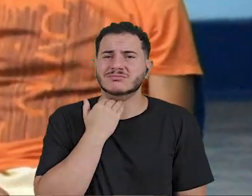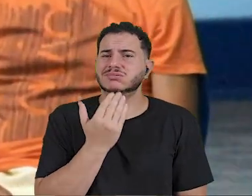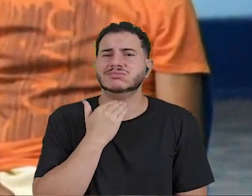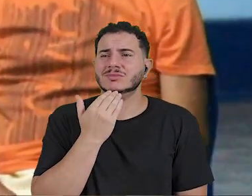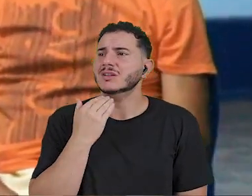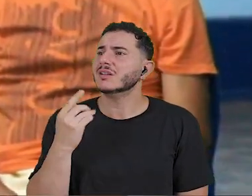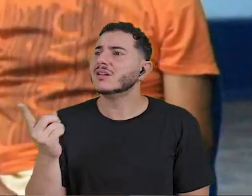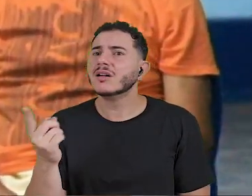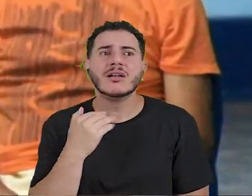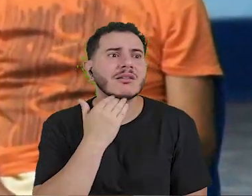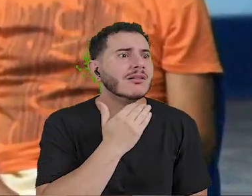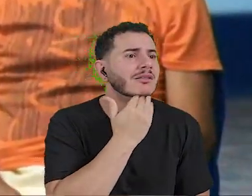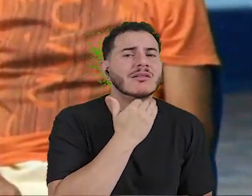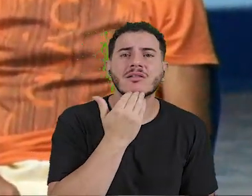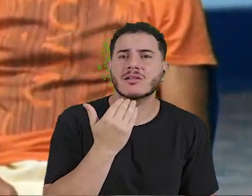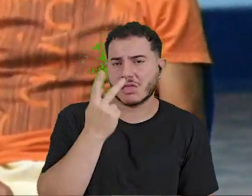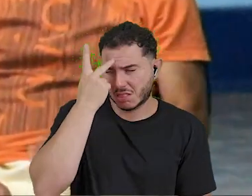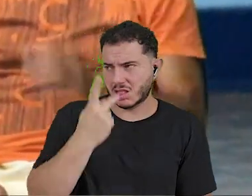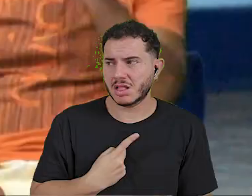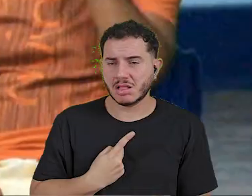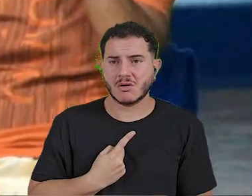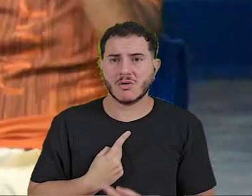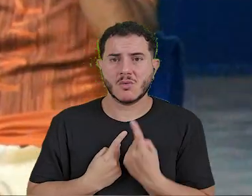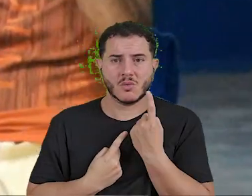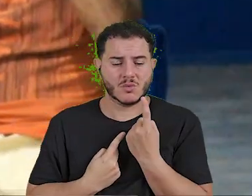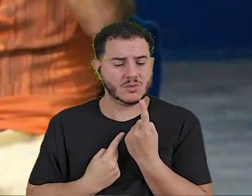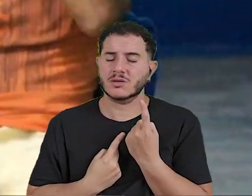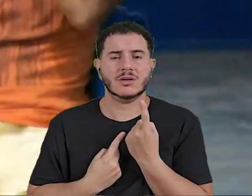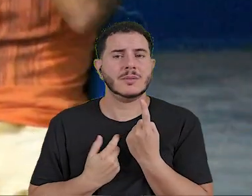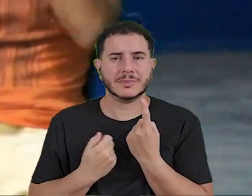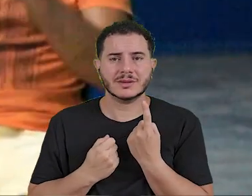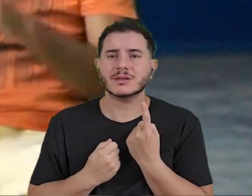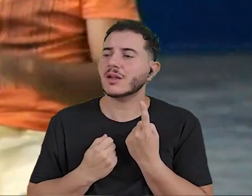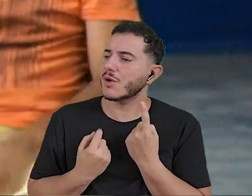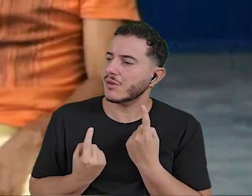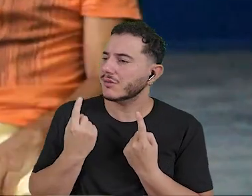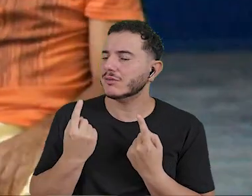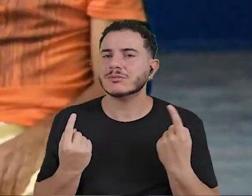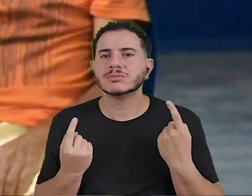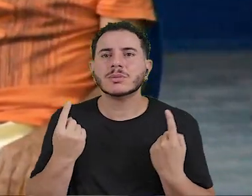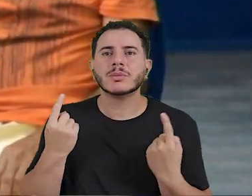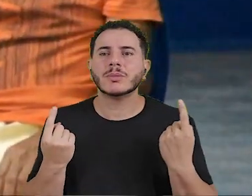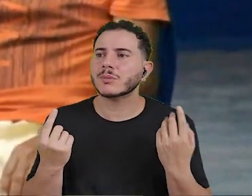dizia, um homem não é homem sem outro homem.